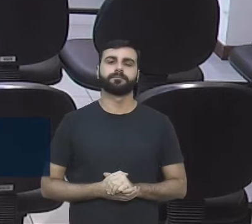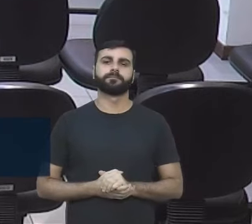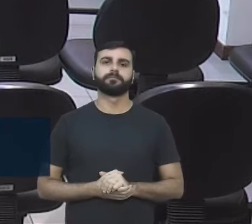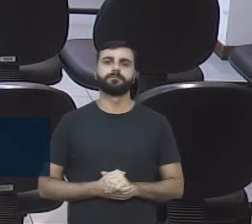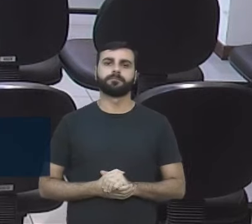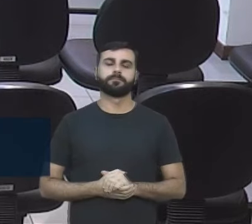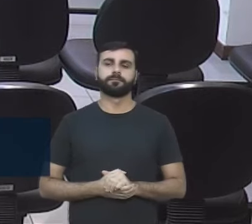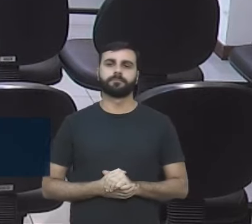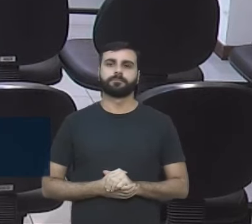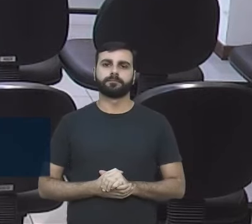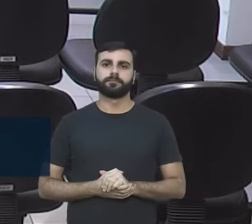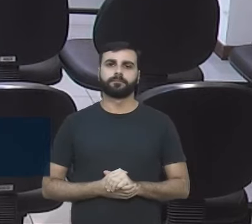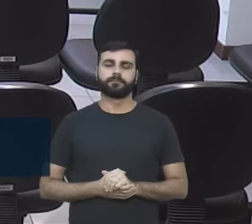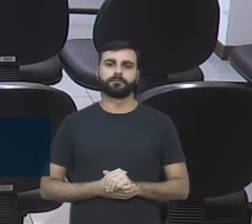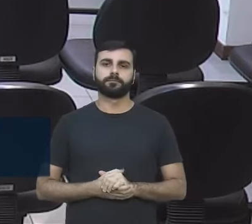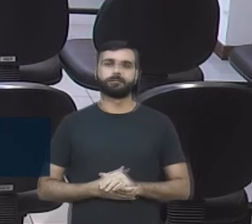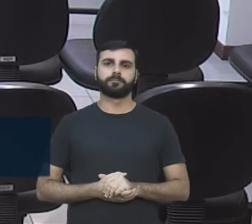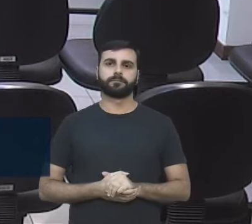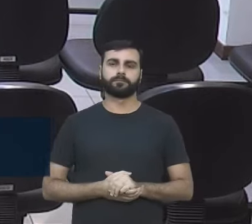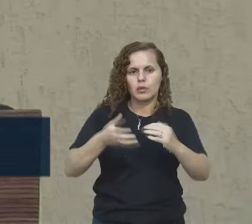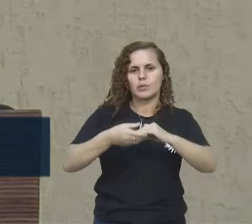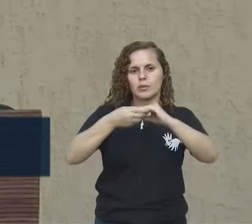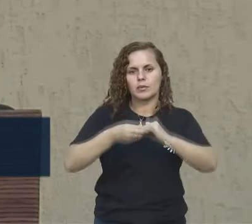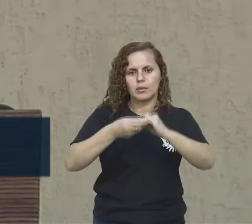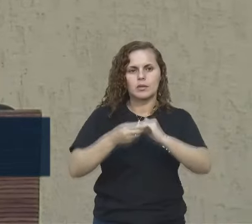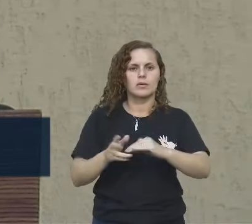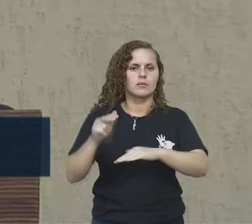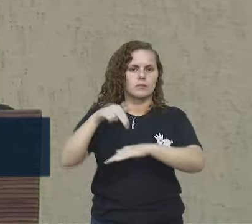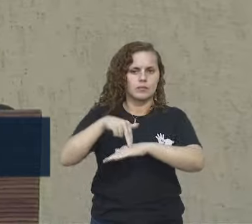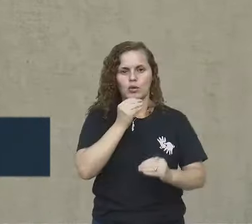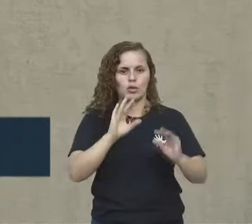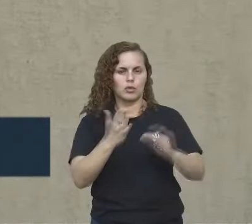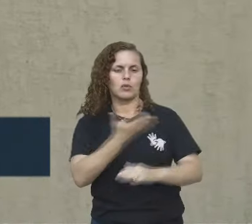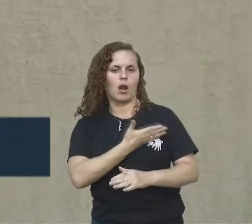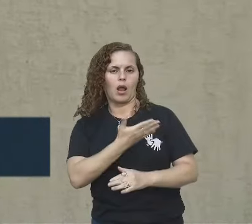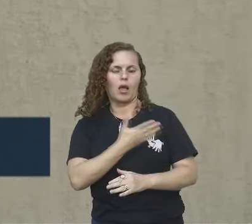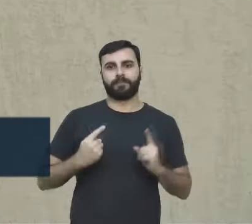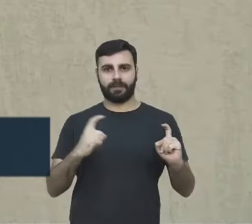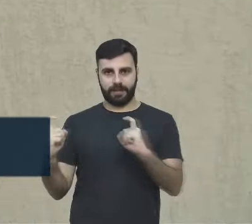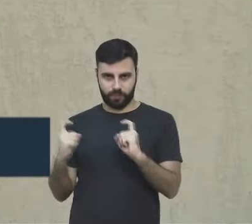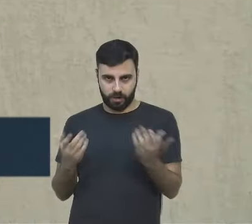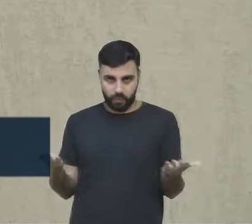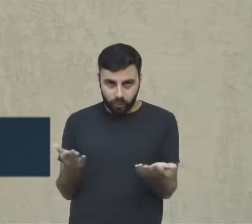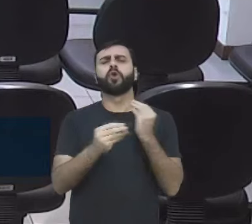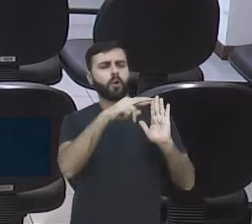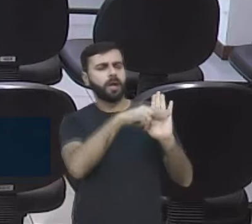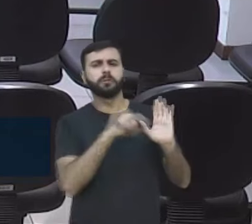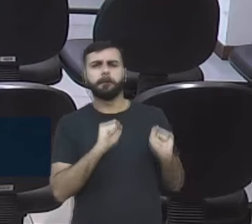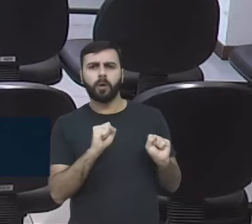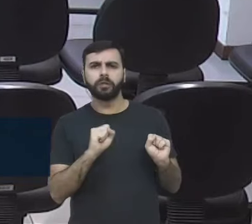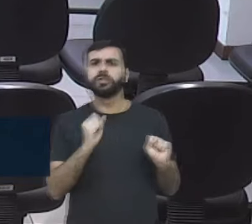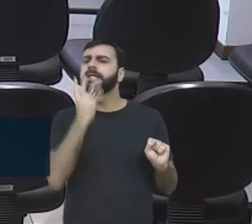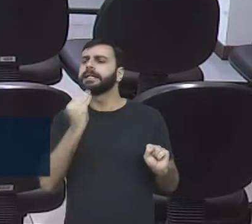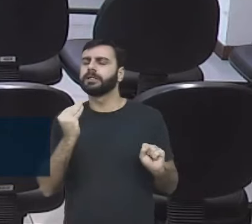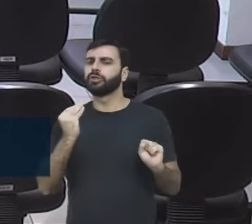da casa Legislativa ela foi composta pelos parlamentares Edenilson Oliveira Gilberto Brandão e Marcos Fialho e